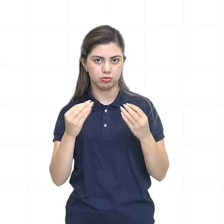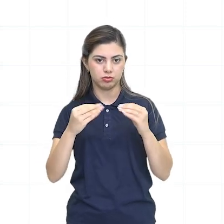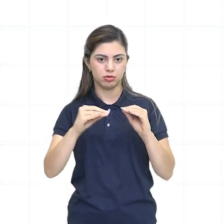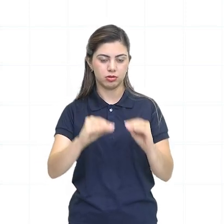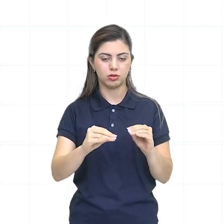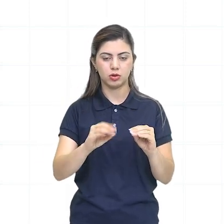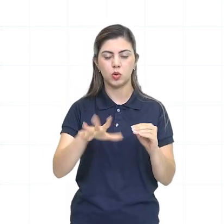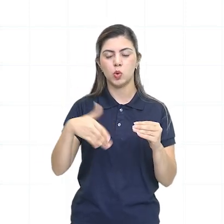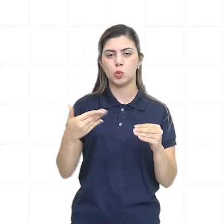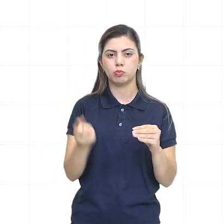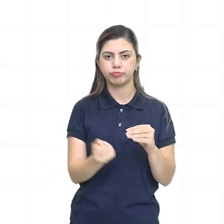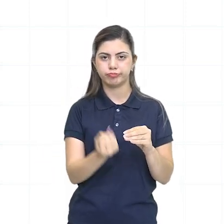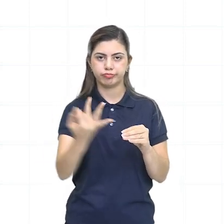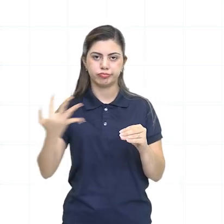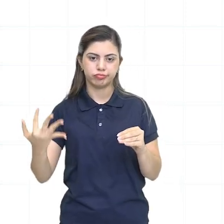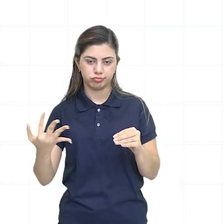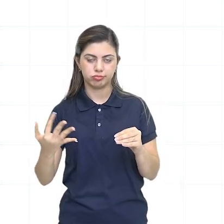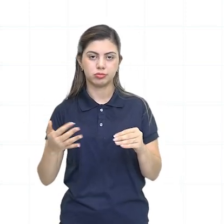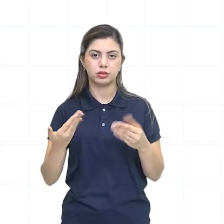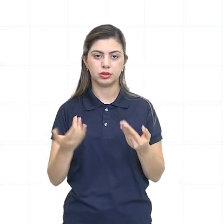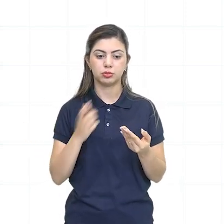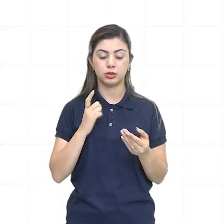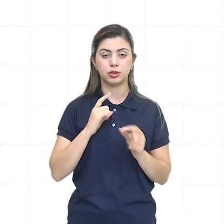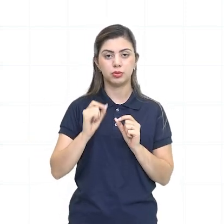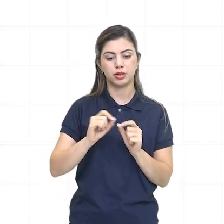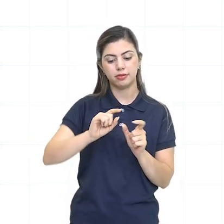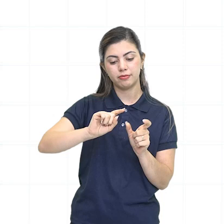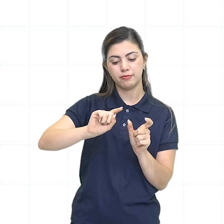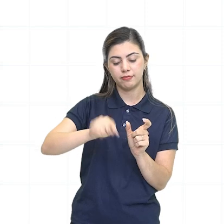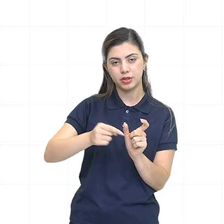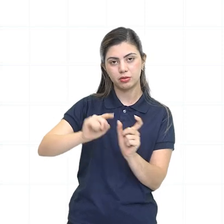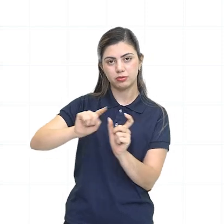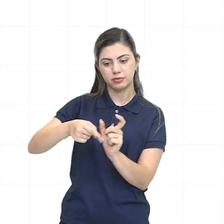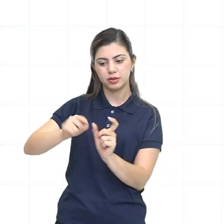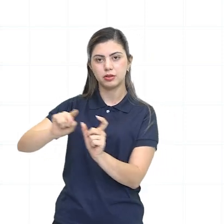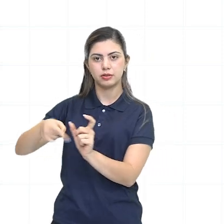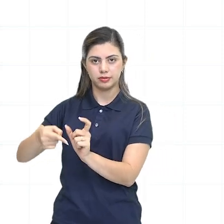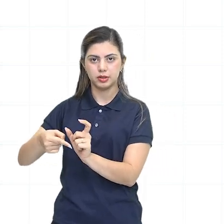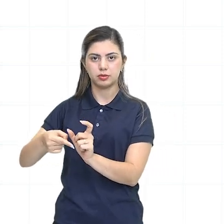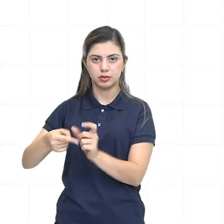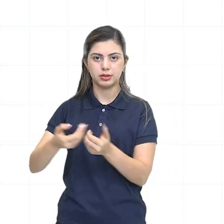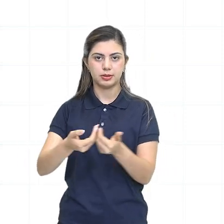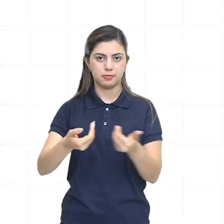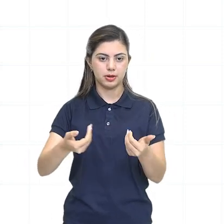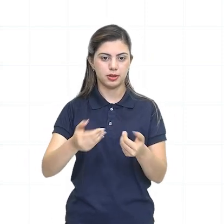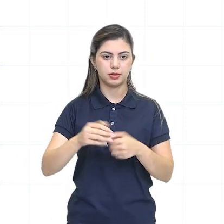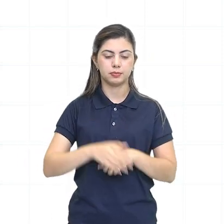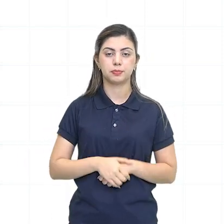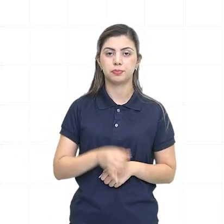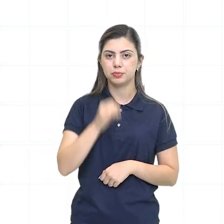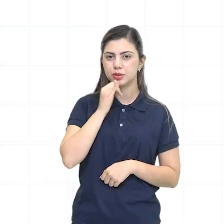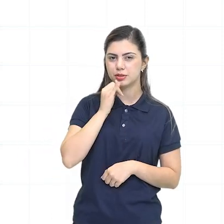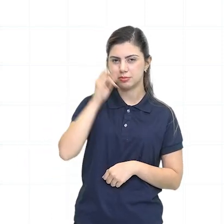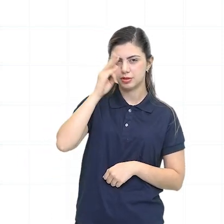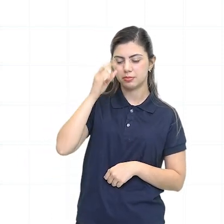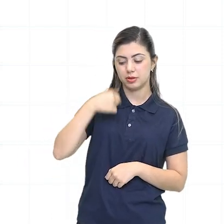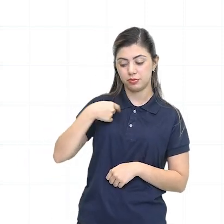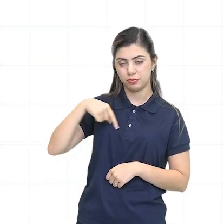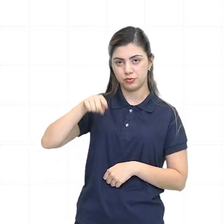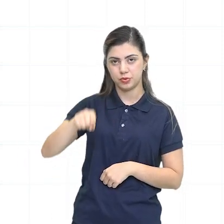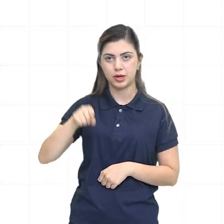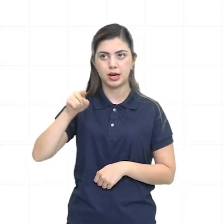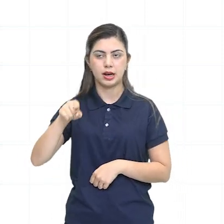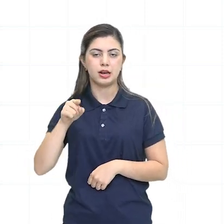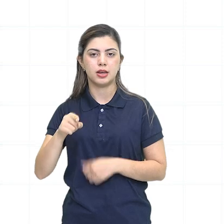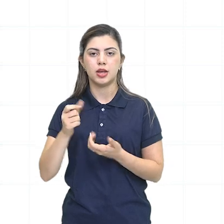as enumerações, eu vou separar por vírgula, tá? Fui à feira e comprei